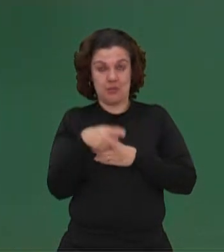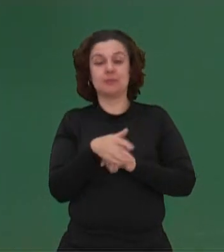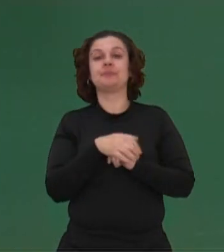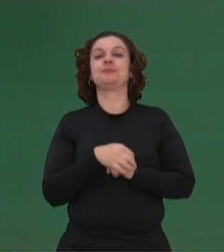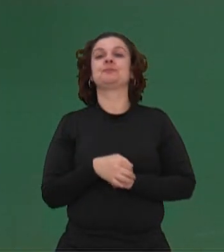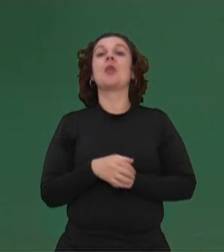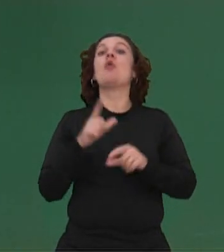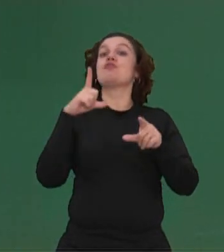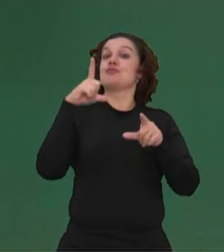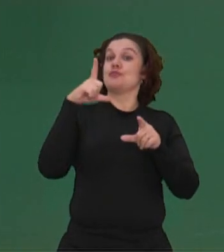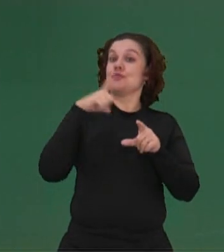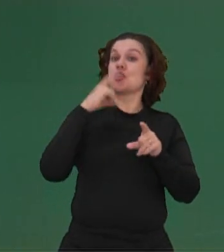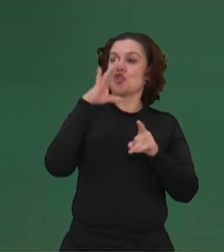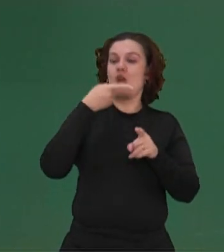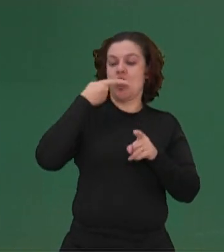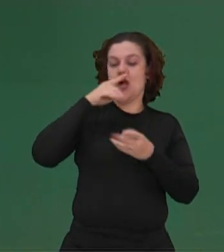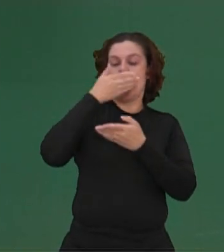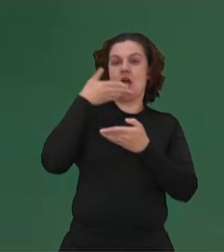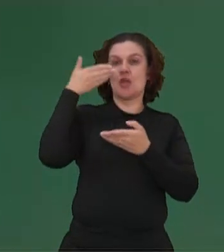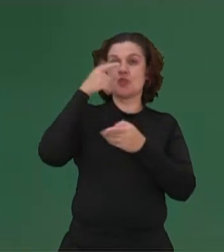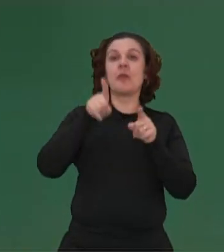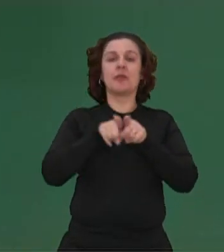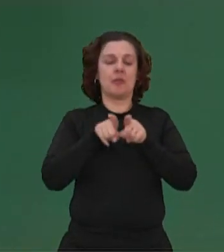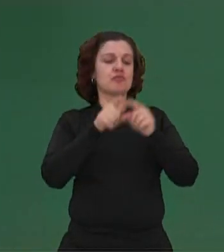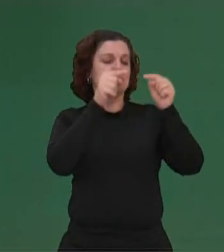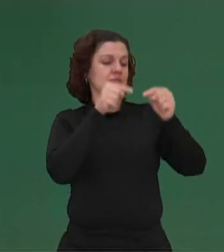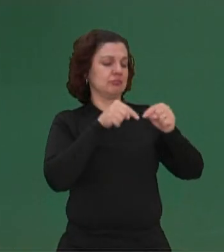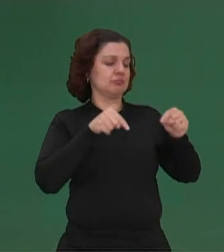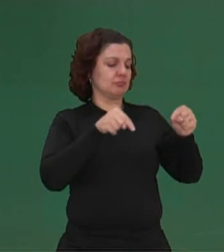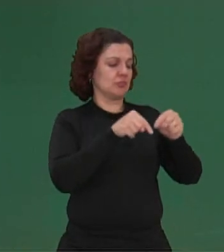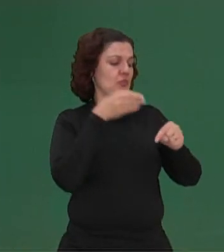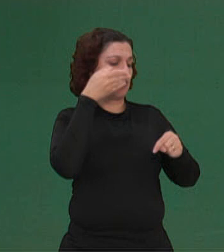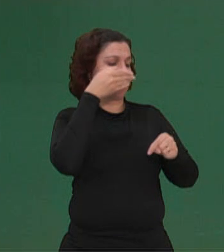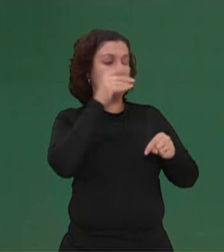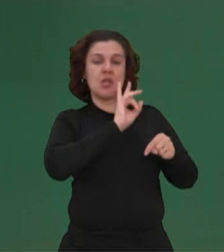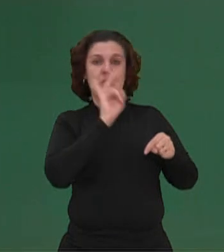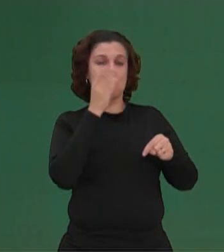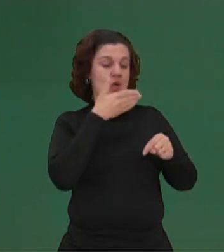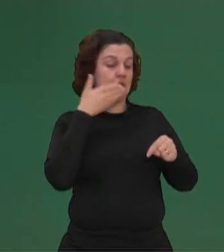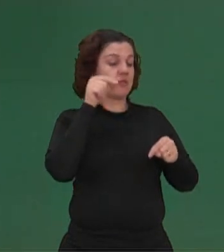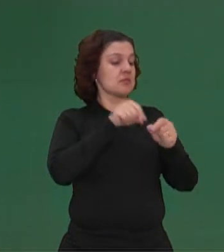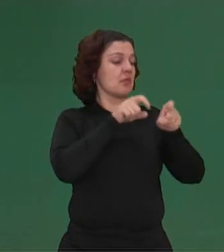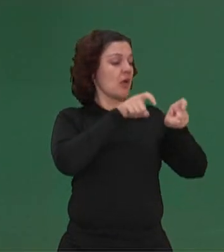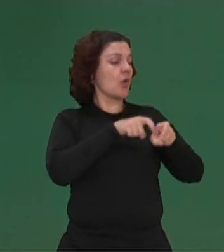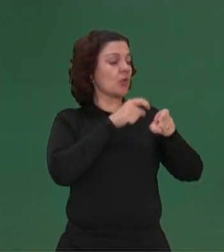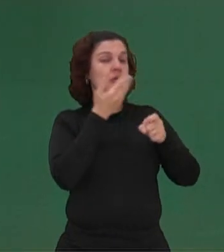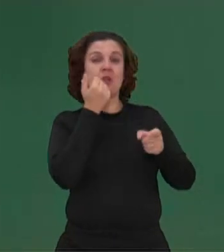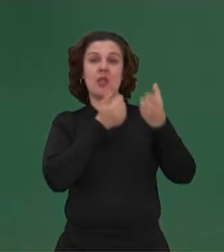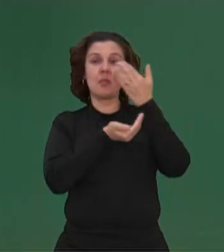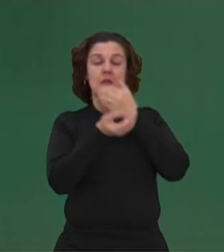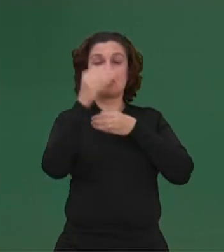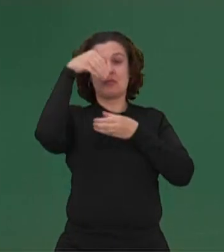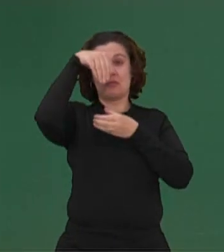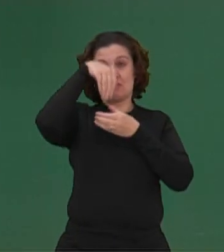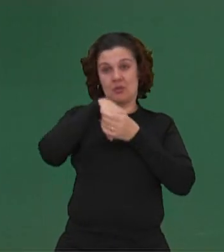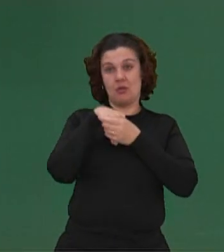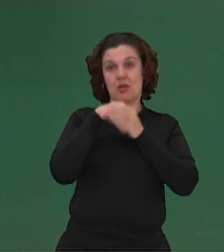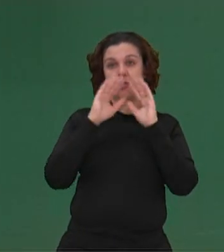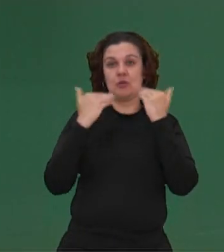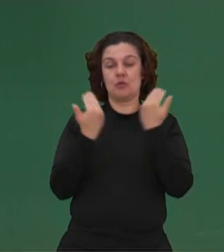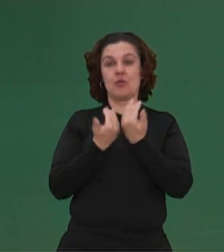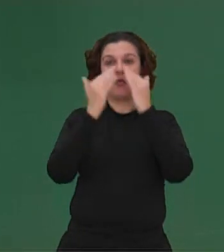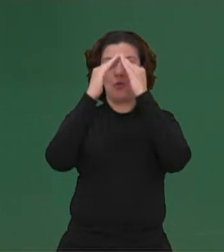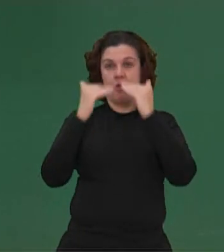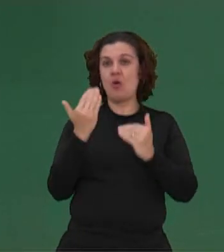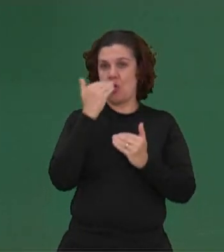dos engenhos, havia também propriedades rurais que produziam mercadorias para o consumo interno, dentro da colônia, que